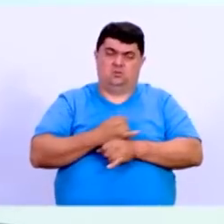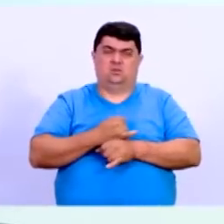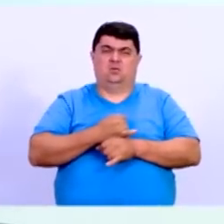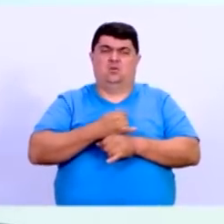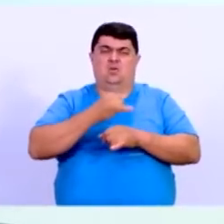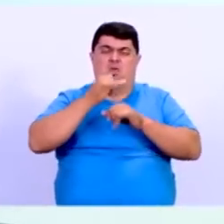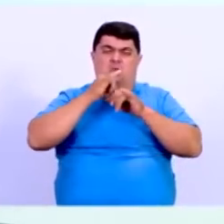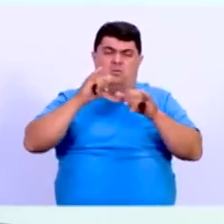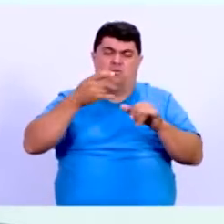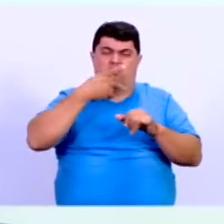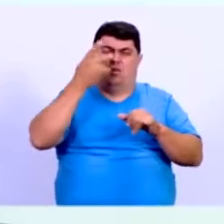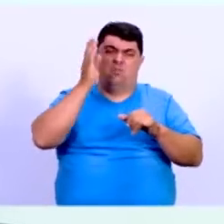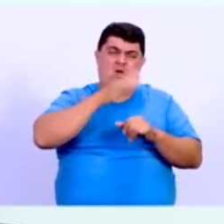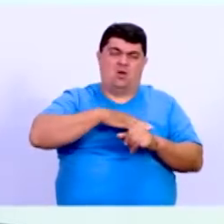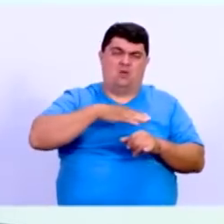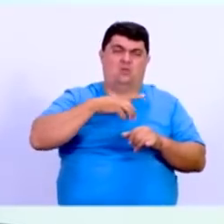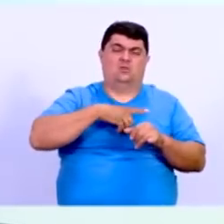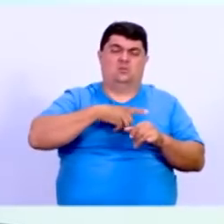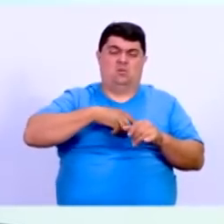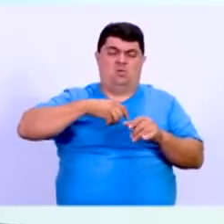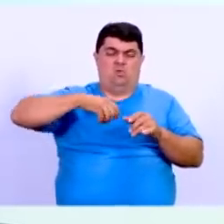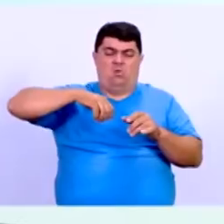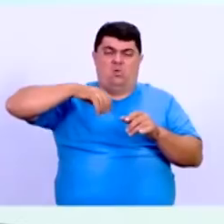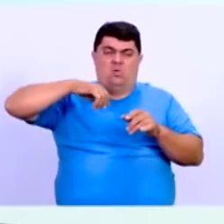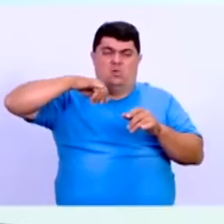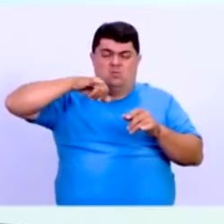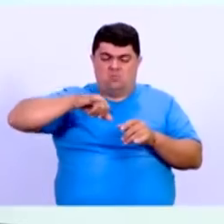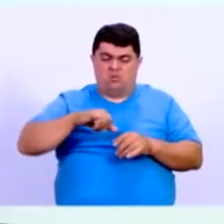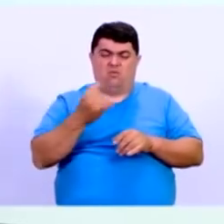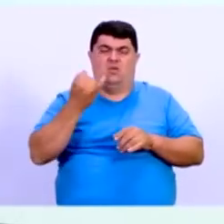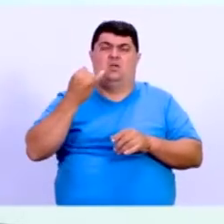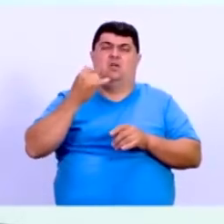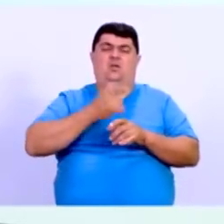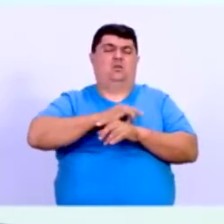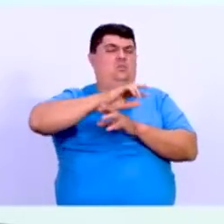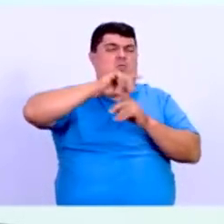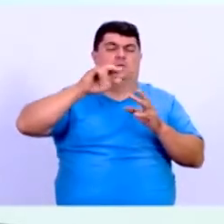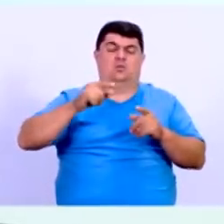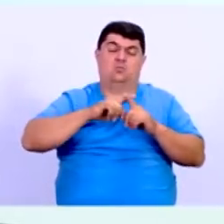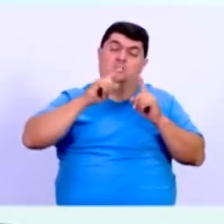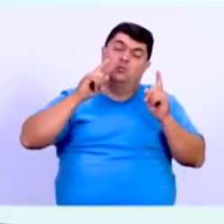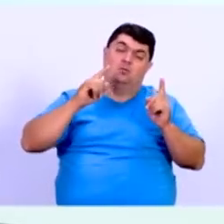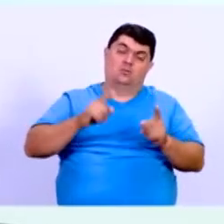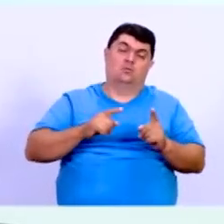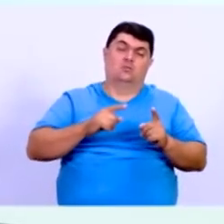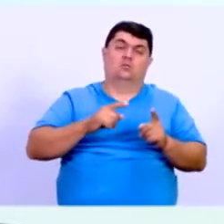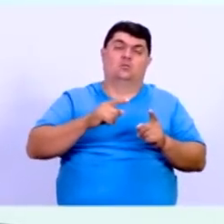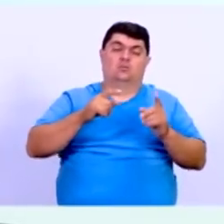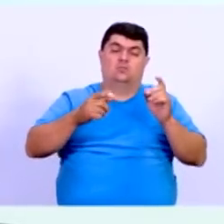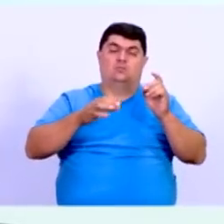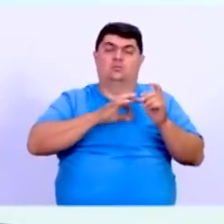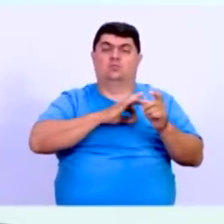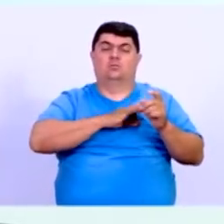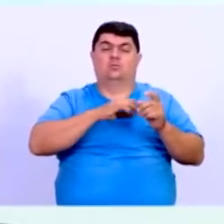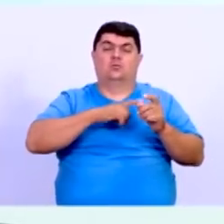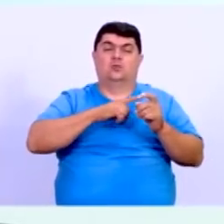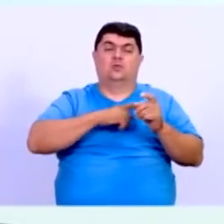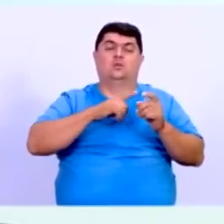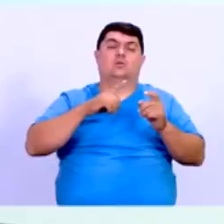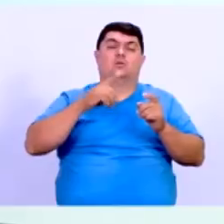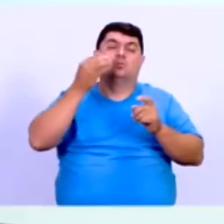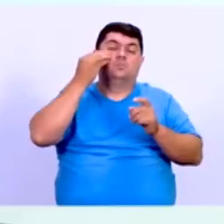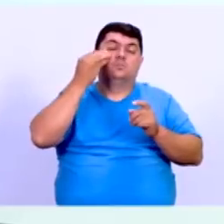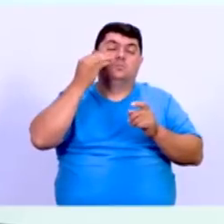difamação, a exploração, né, de algumas situações aí irregulares, mas a polícia também tem mecanismos, né, para